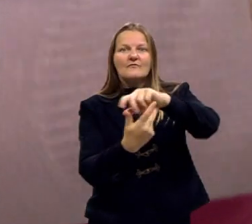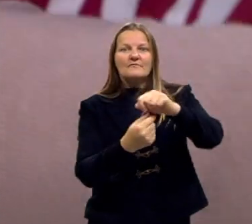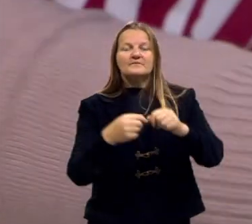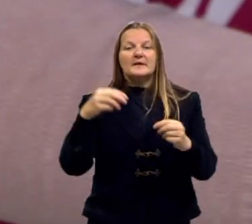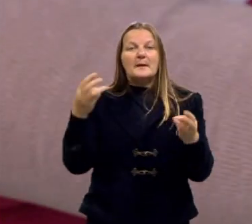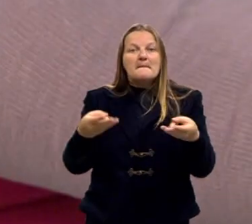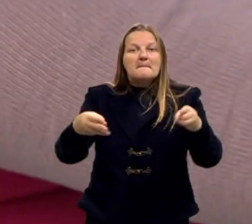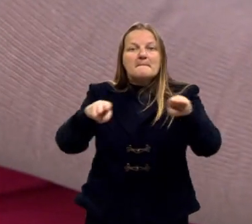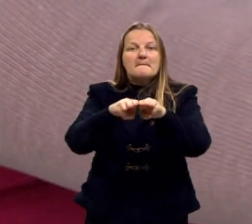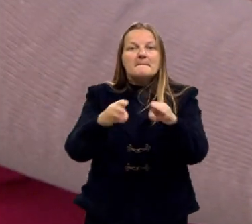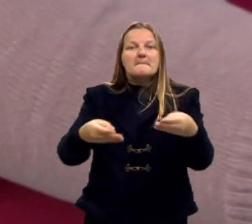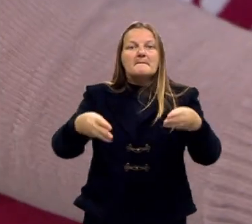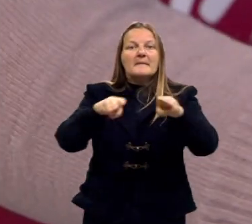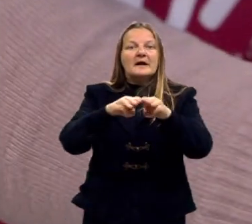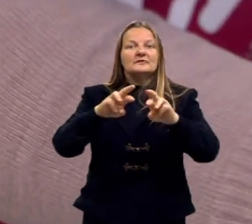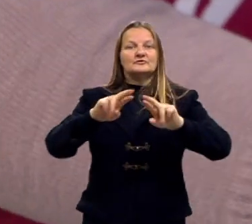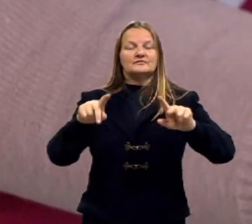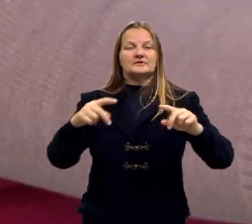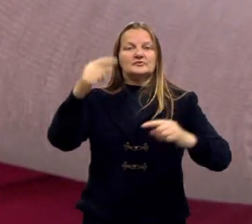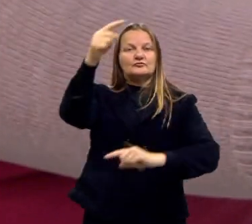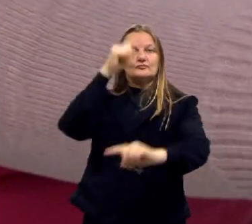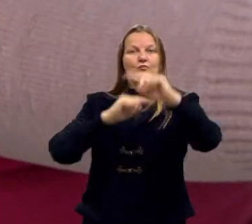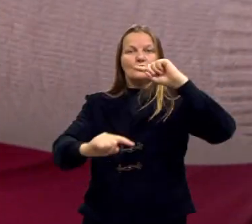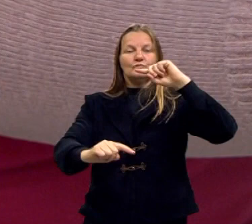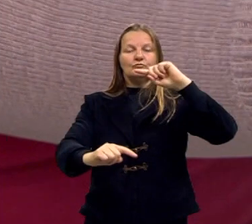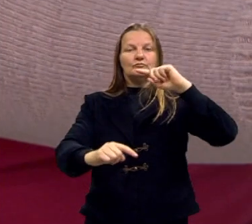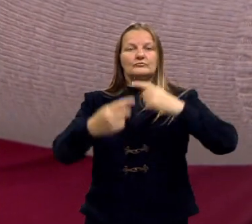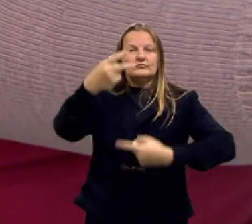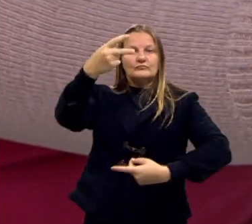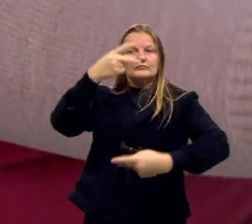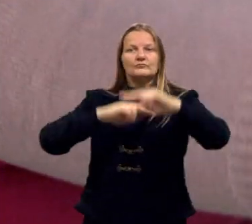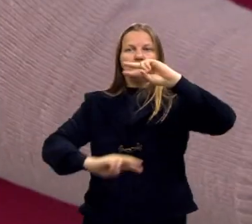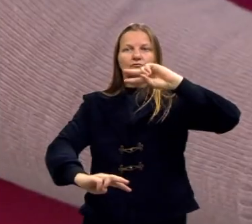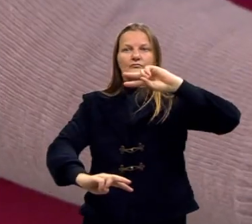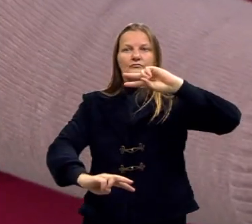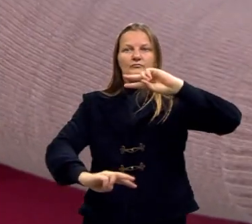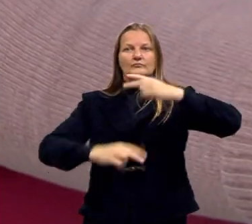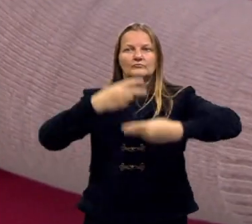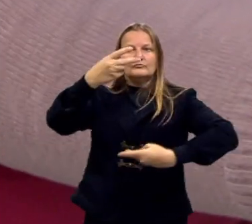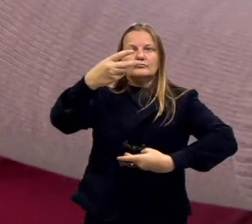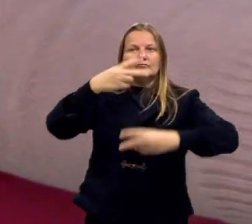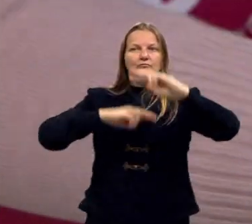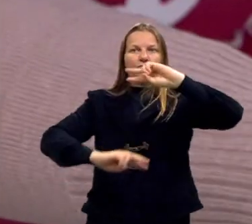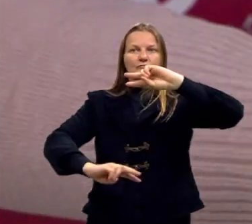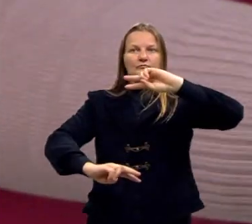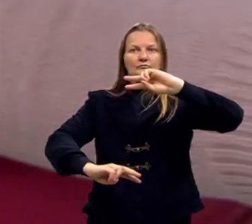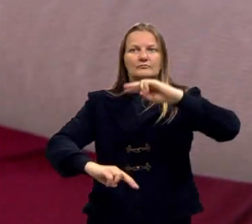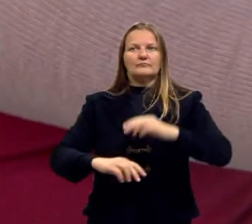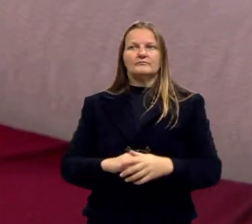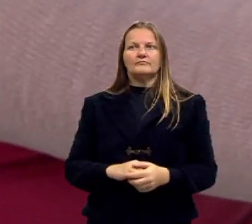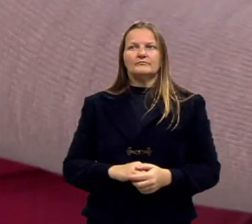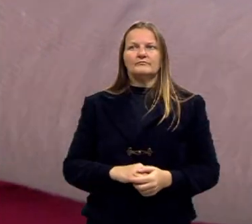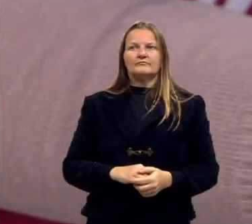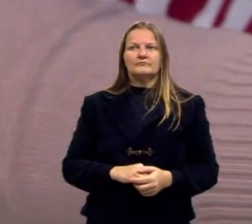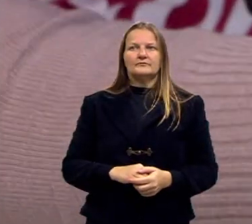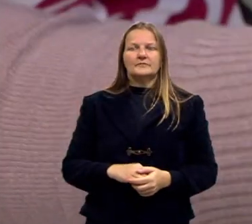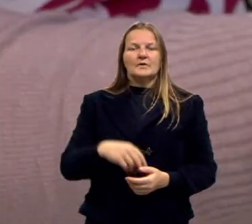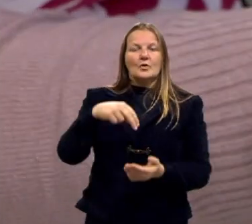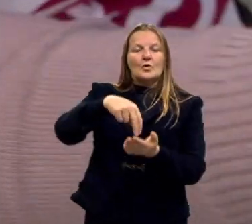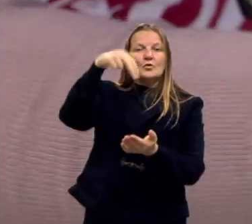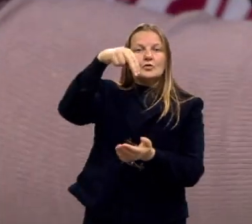magnético né as poças né Então na verdade aqui o que que tá acontecendo a gente tem o norte